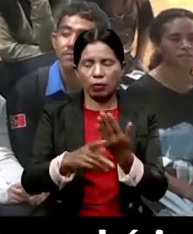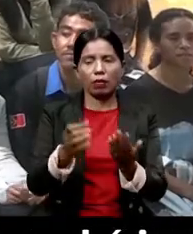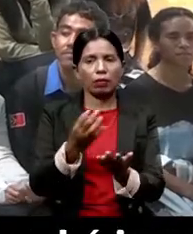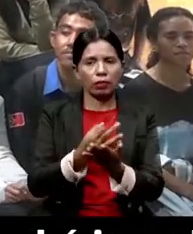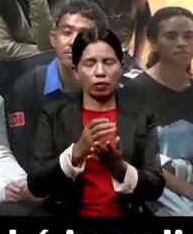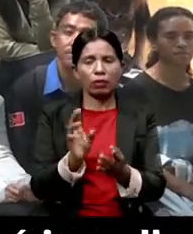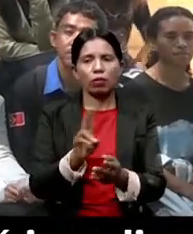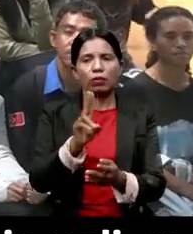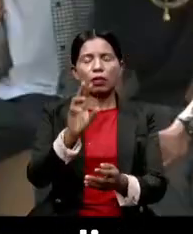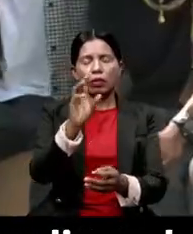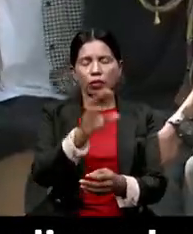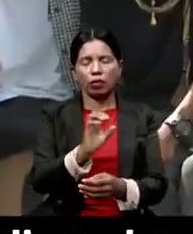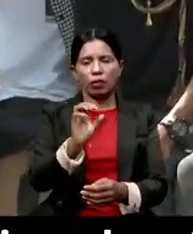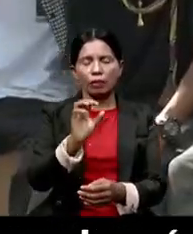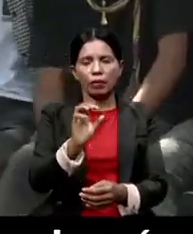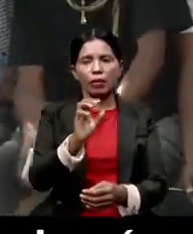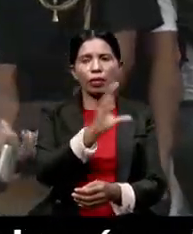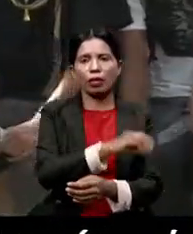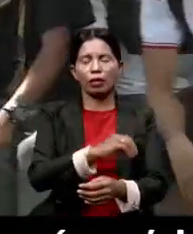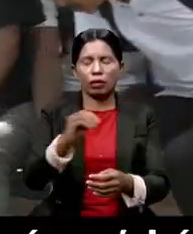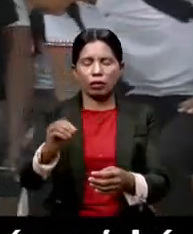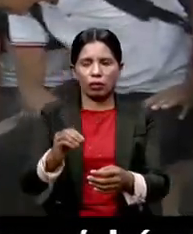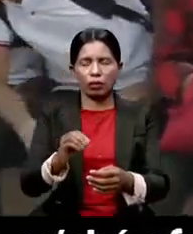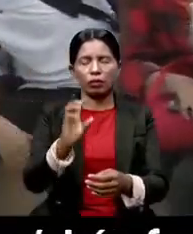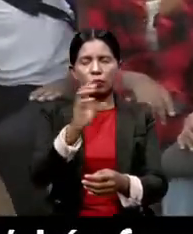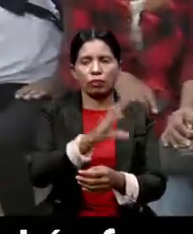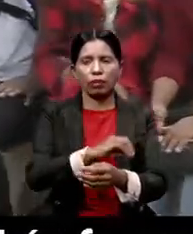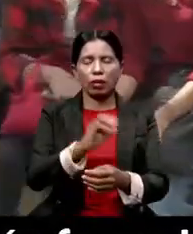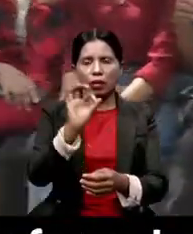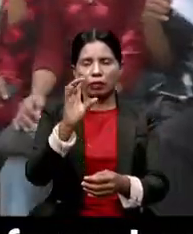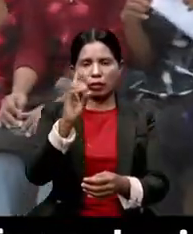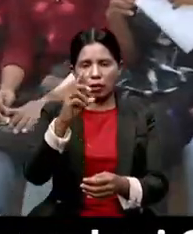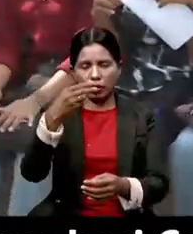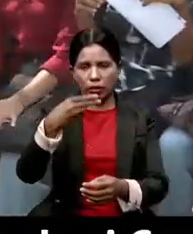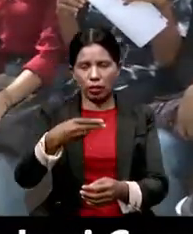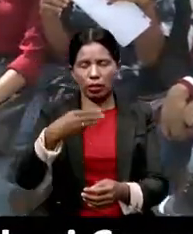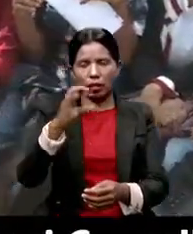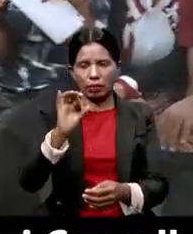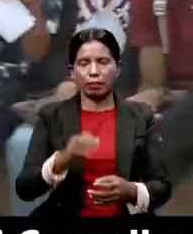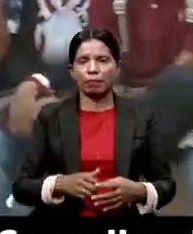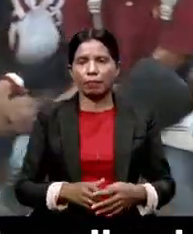zere usi Fundo Desenvolvimento Capital Humano. Emerenciana Martins, Lamberto da Silva, GMN.